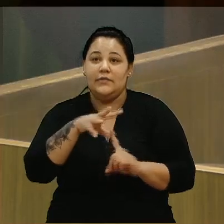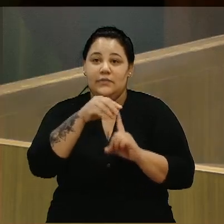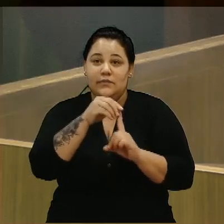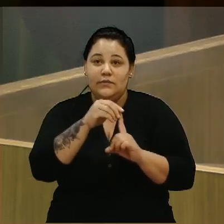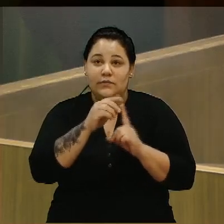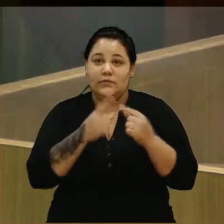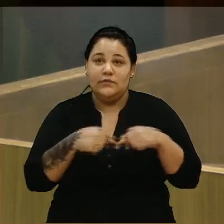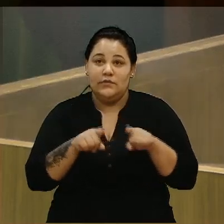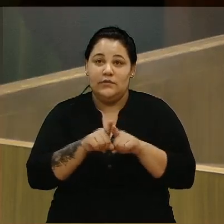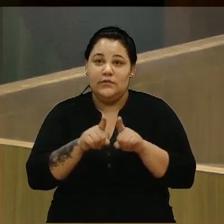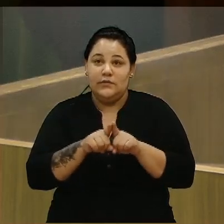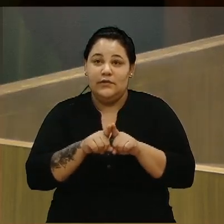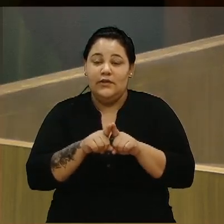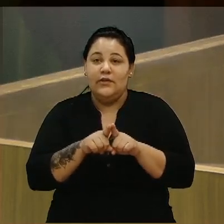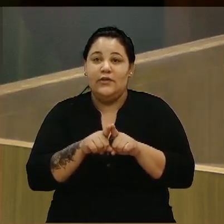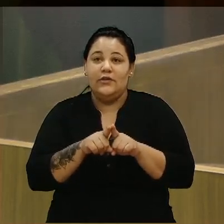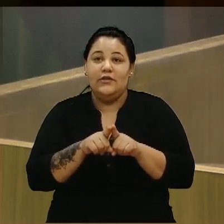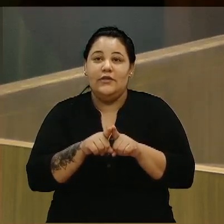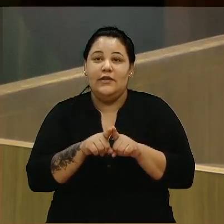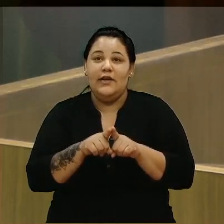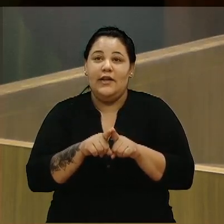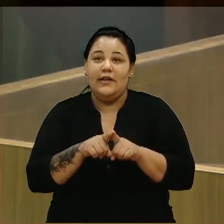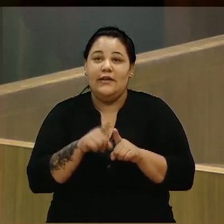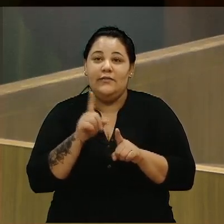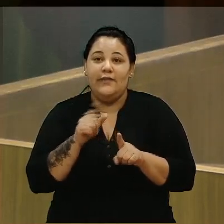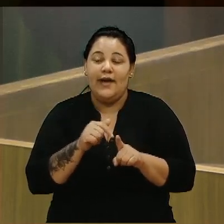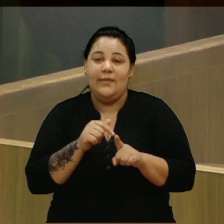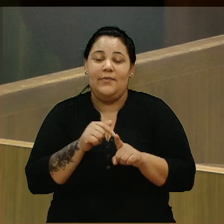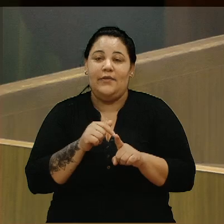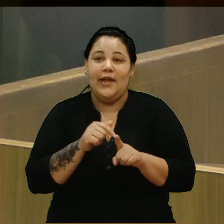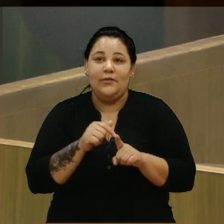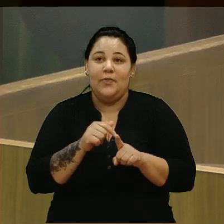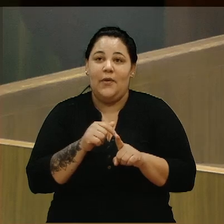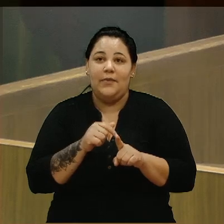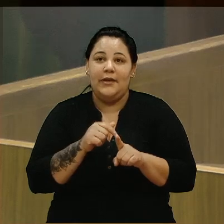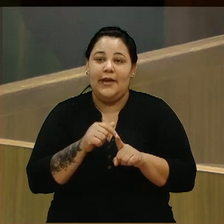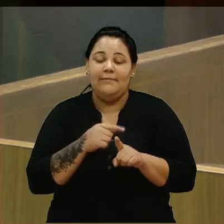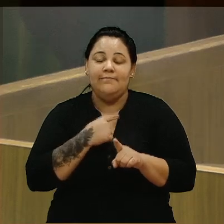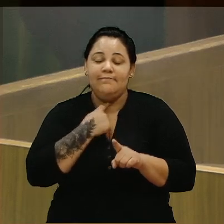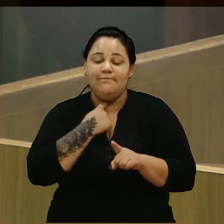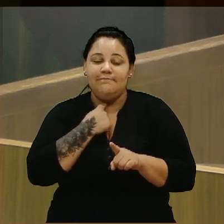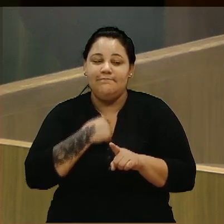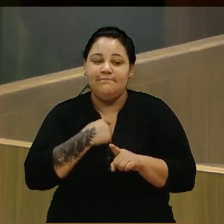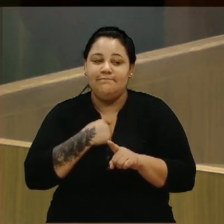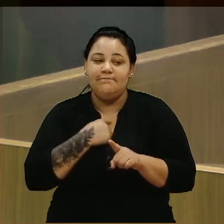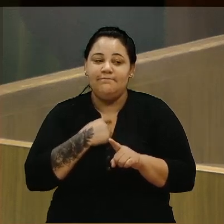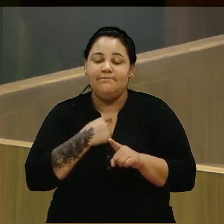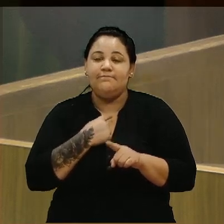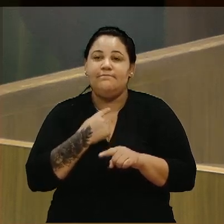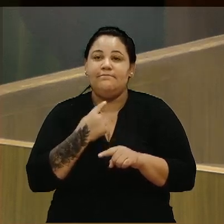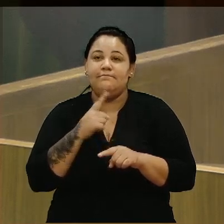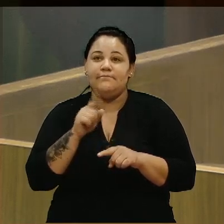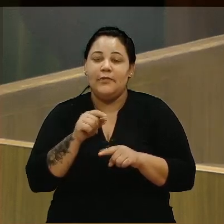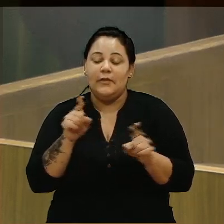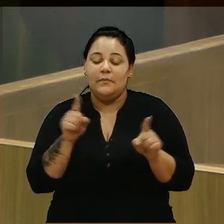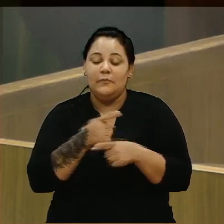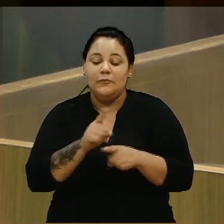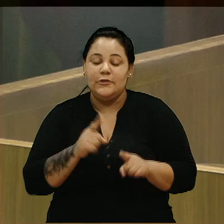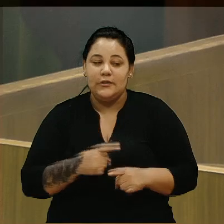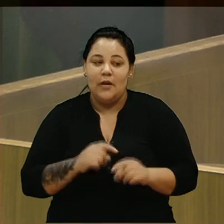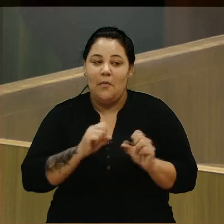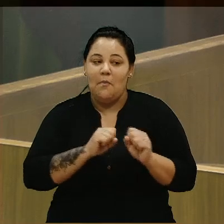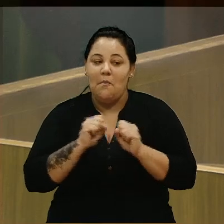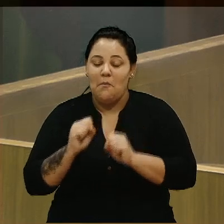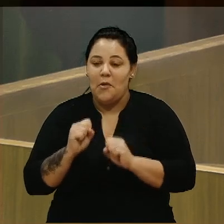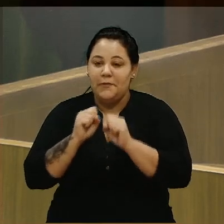região, mas no estado, no país. E a nossa vontade é que a música possa ser levada também a partir